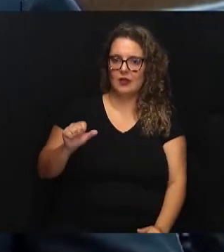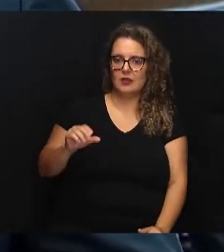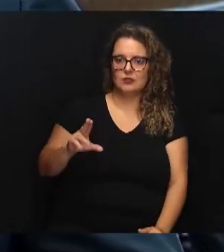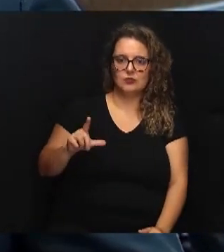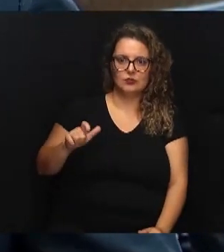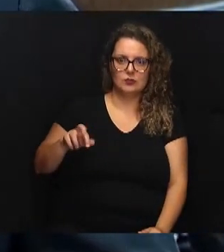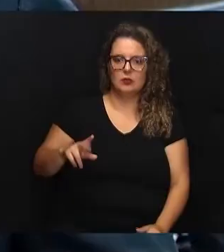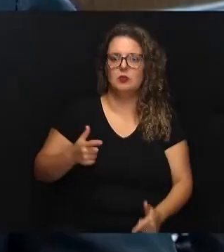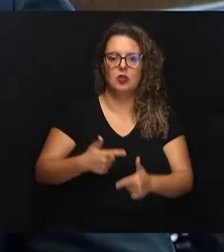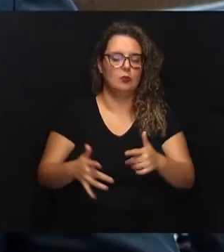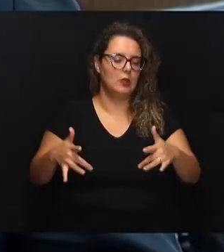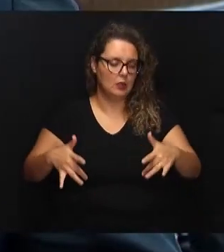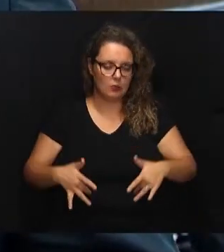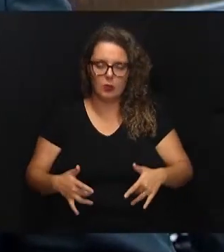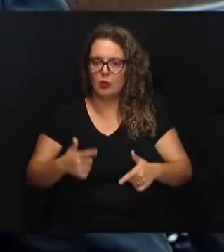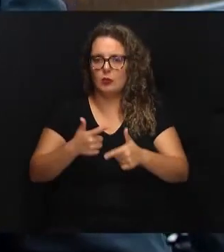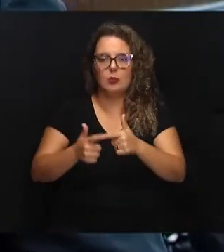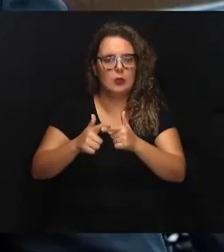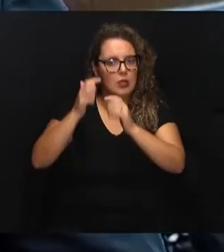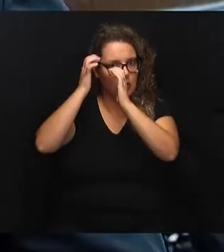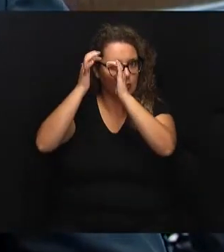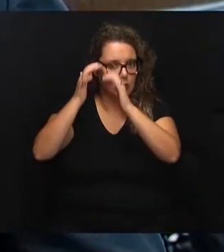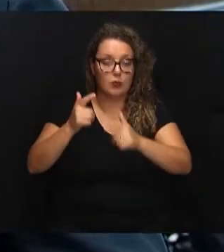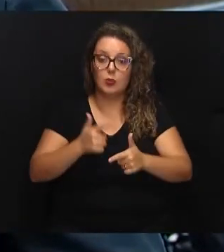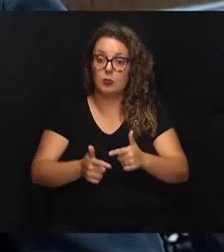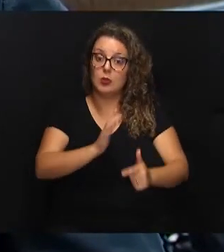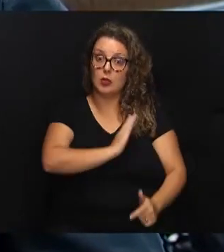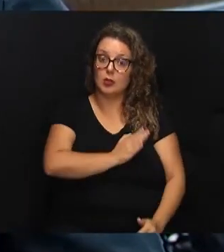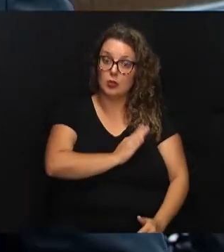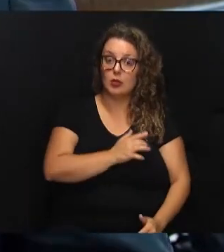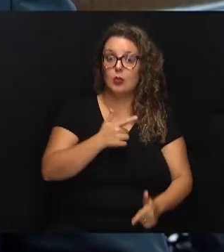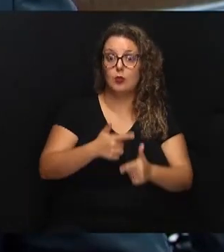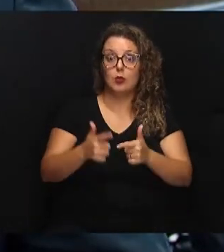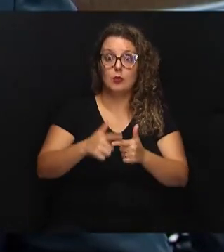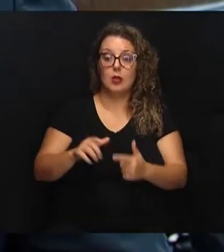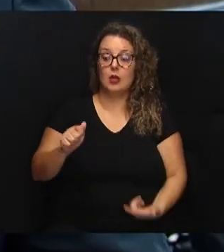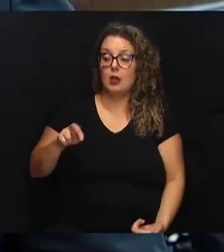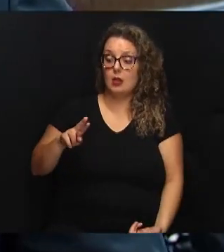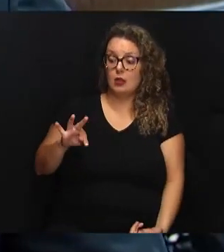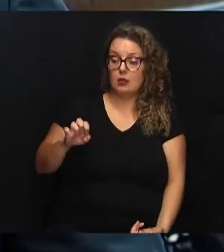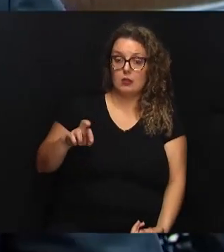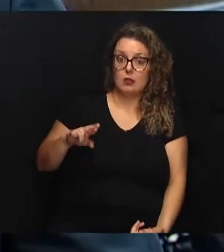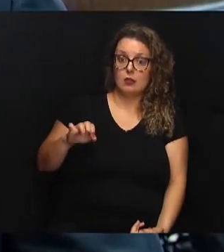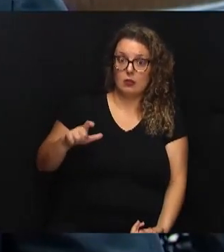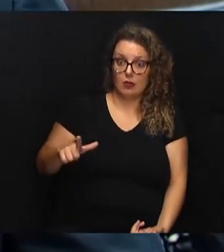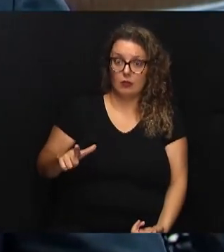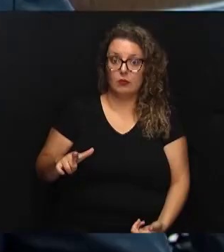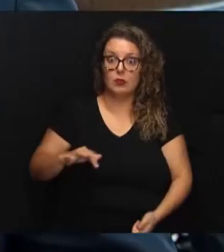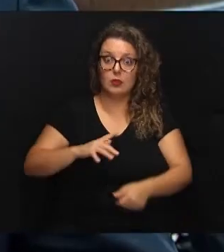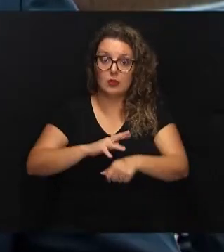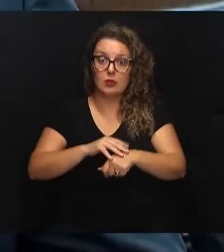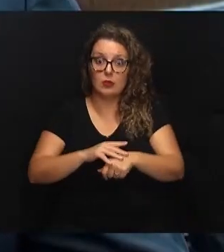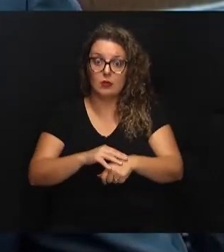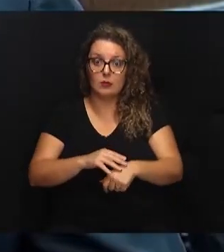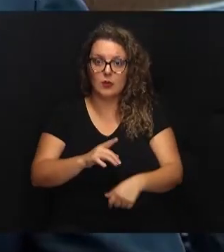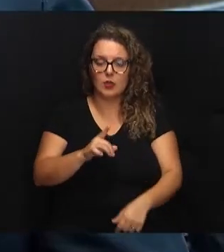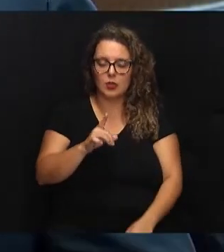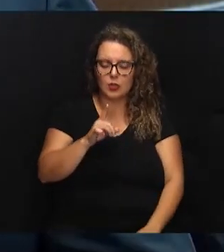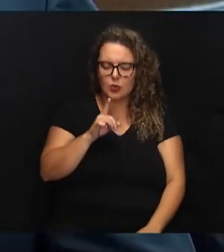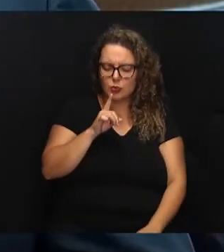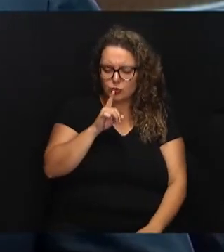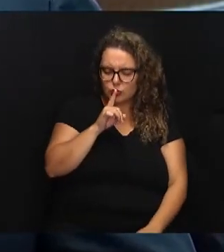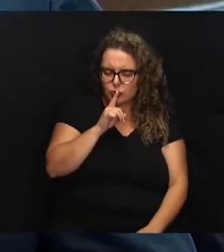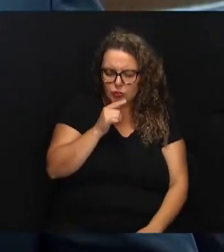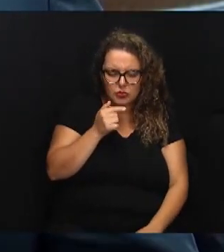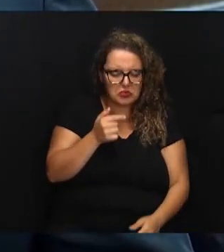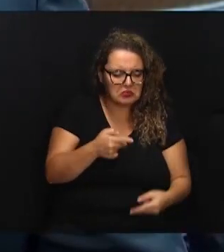problemas renais, problemas cerebrais, problemas cardíacos, problemas arteriais. Então é uma doença silenciosa que vai